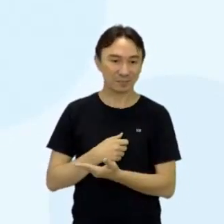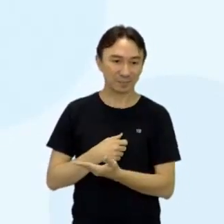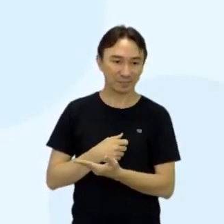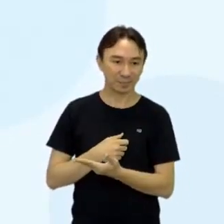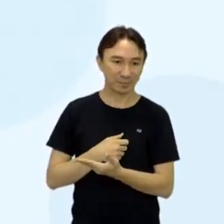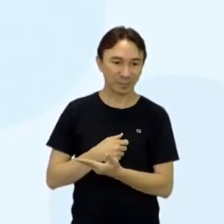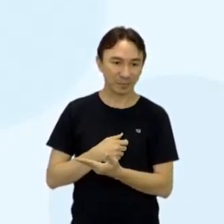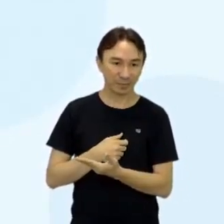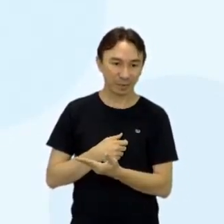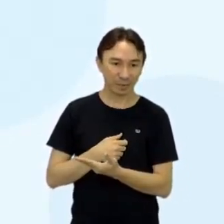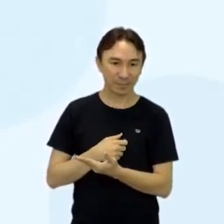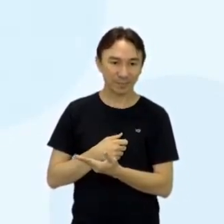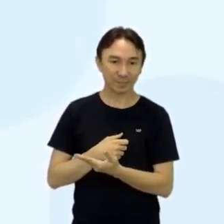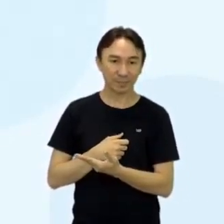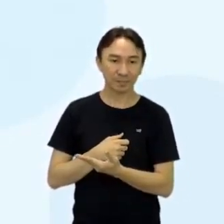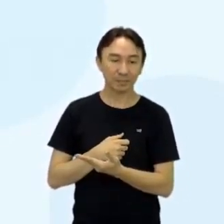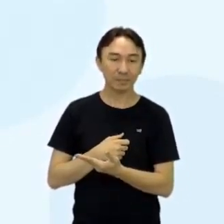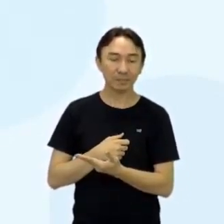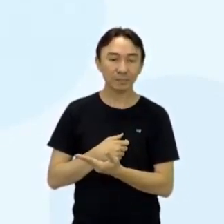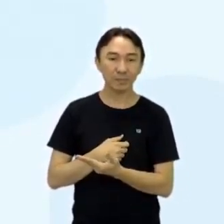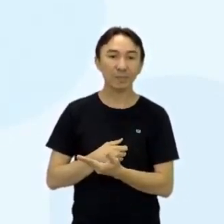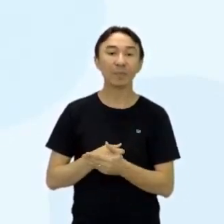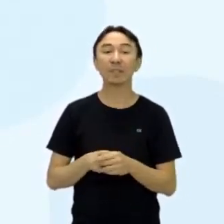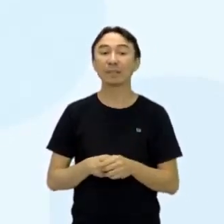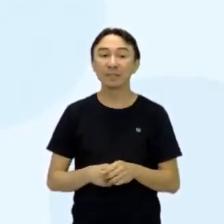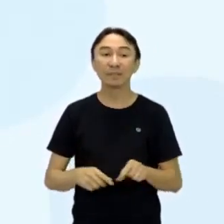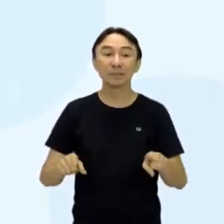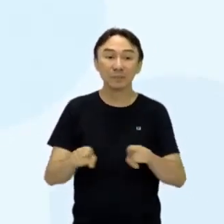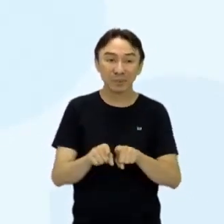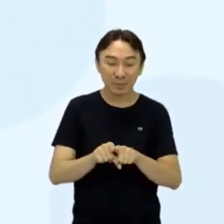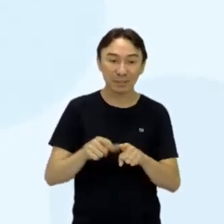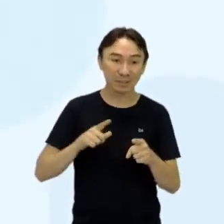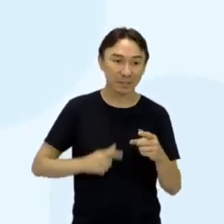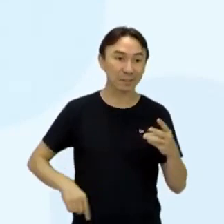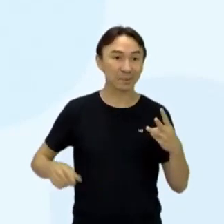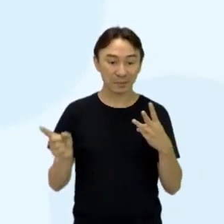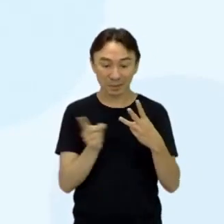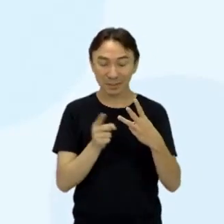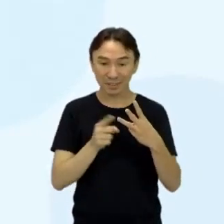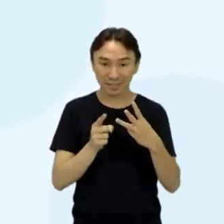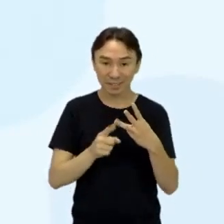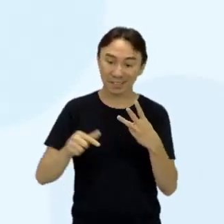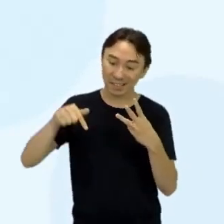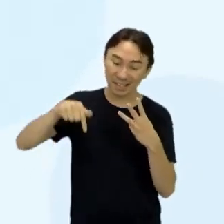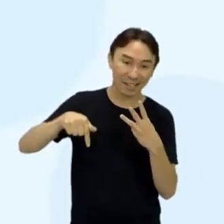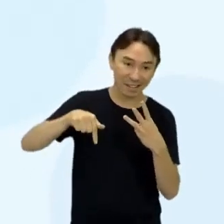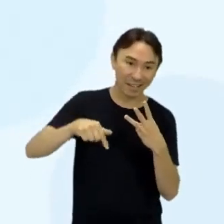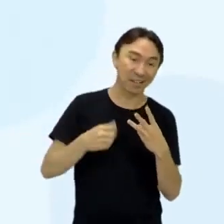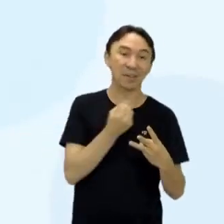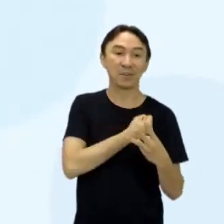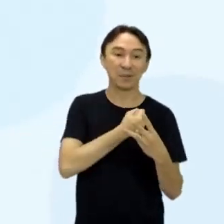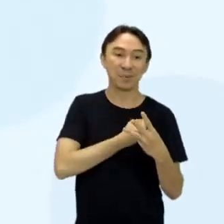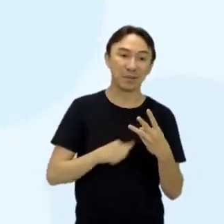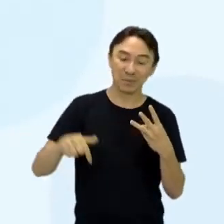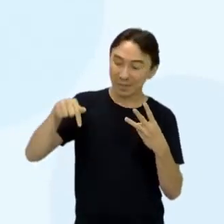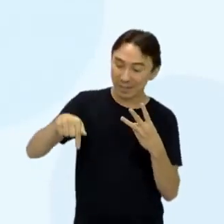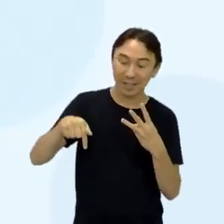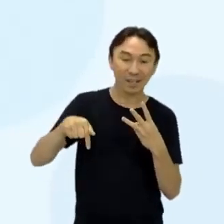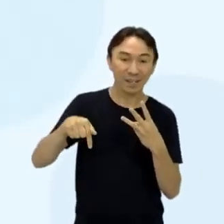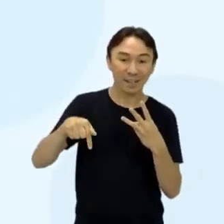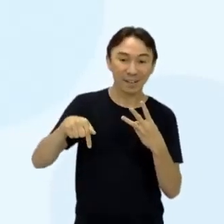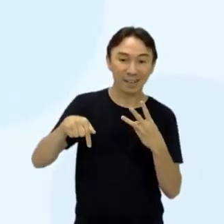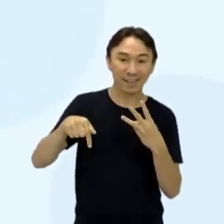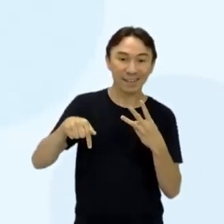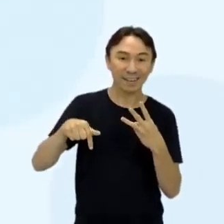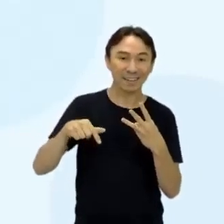dar continuidade. E os números racionais, veja, a gente já consegue fazer continha de vezes, continha de mais, a